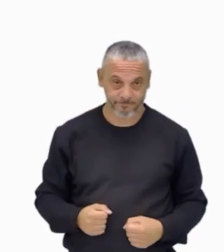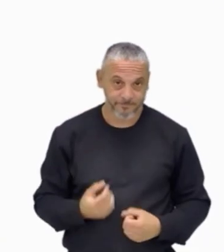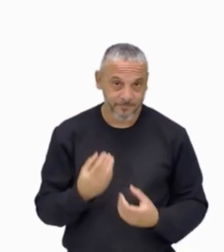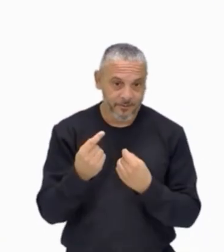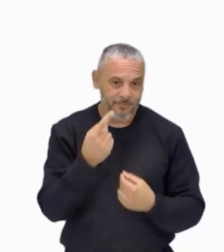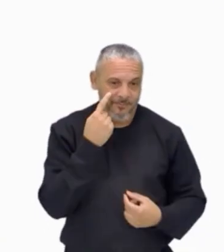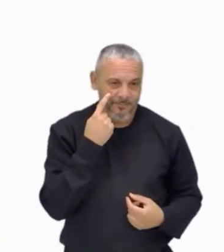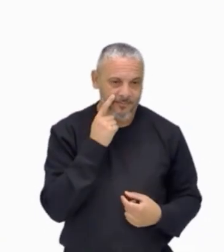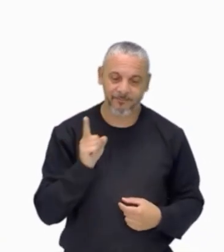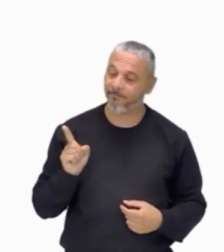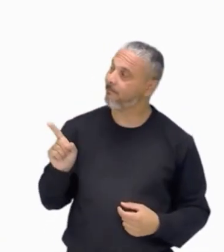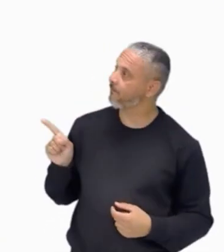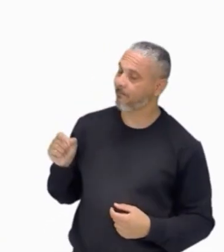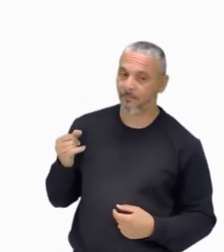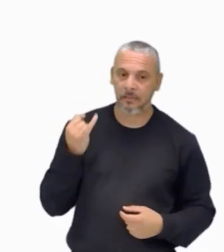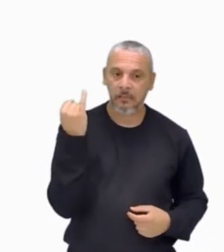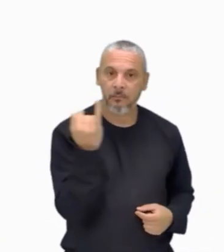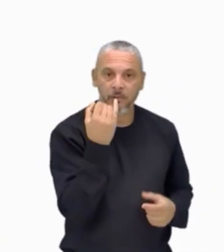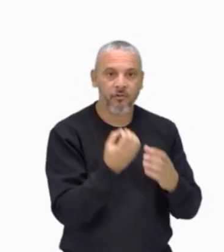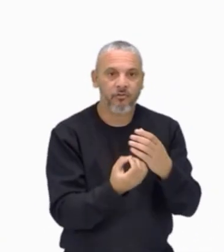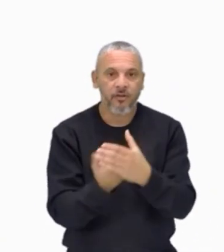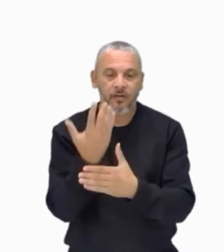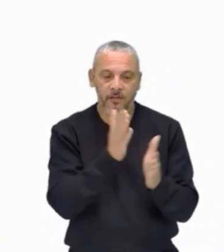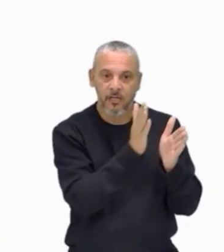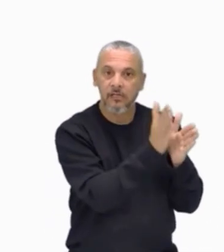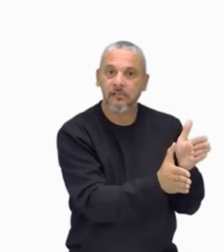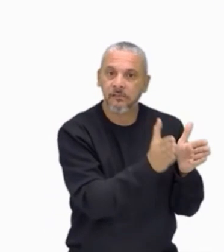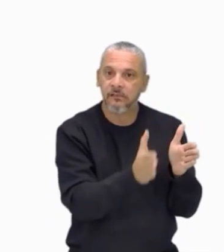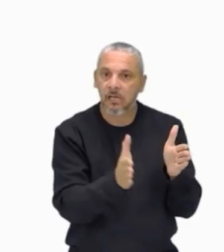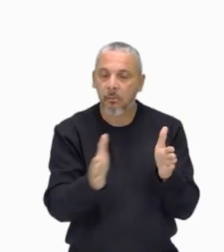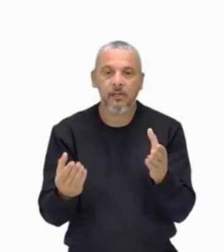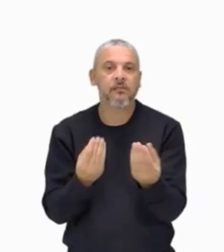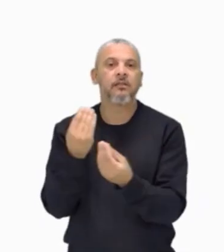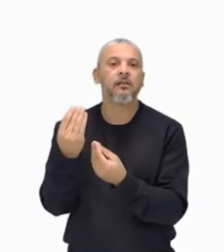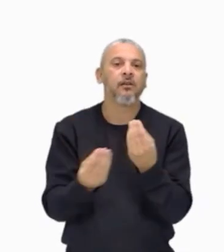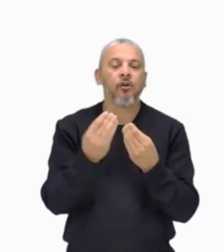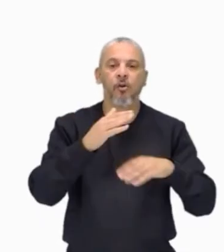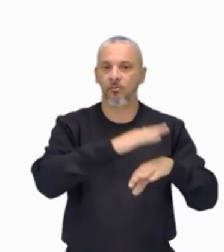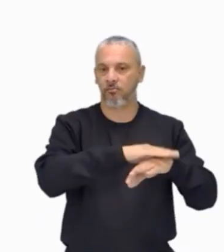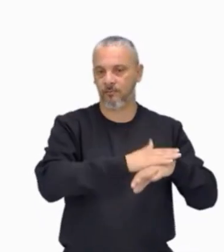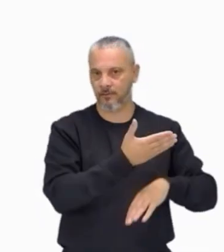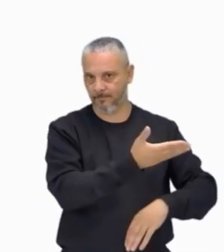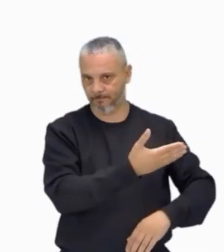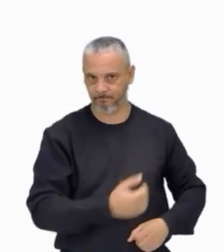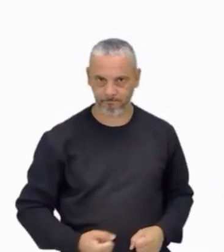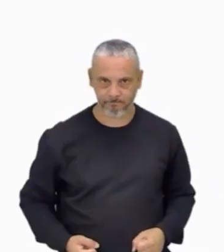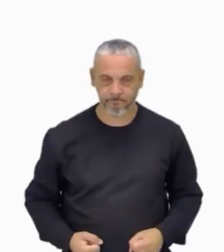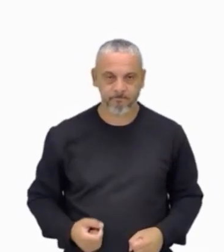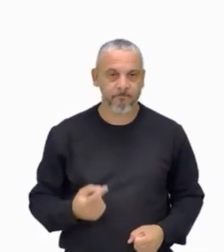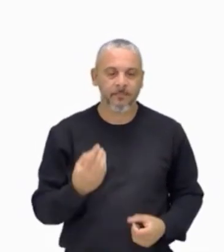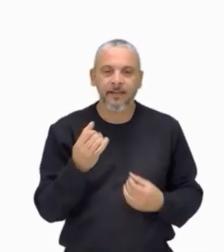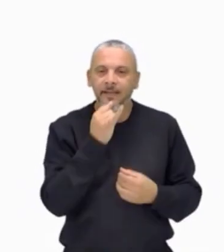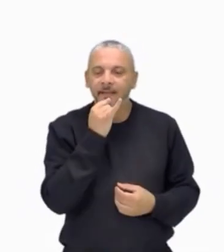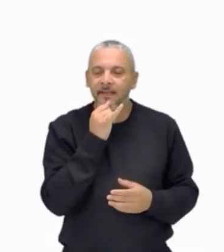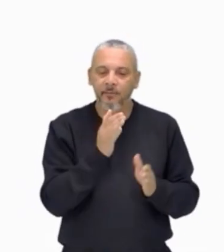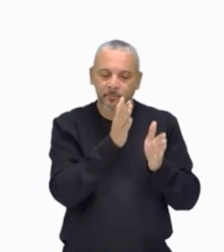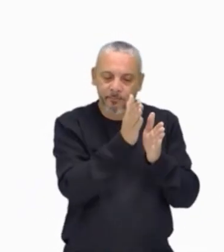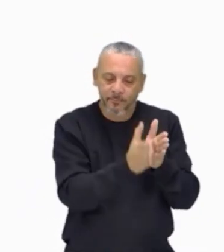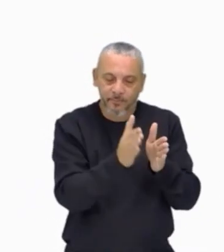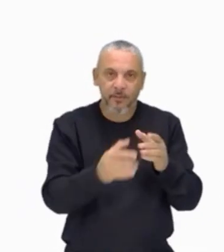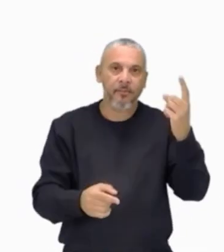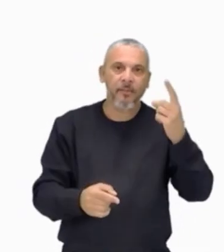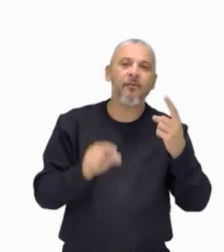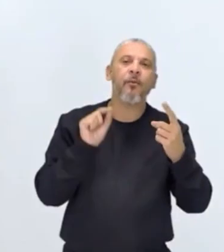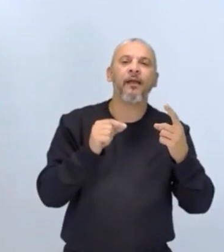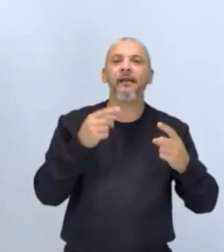tá? Aqui é importante que você crie uma sequência lógica de como será construído esses trabalhos. Então, qual é a ordem de construção? O